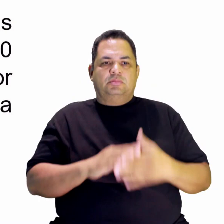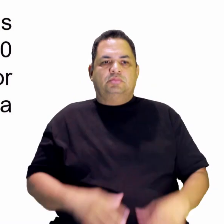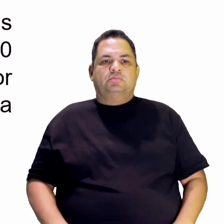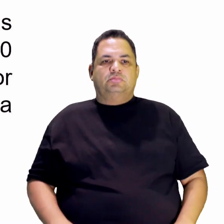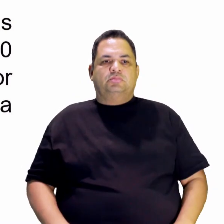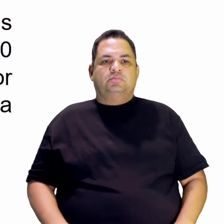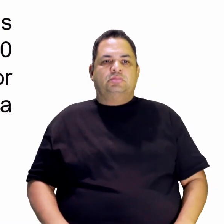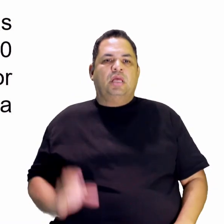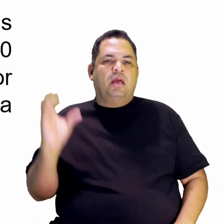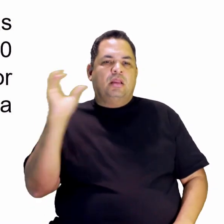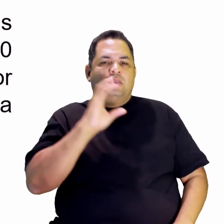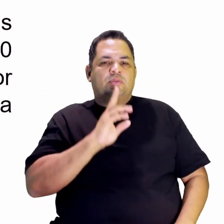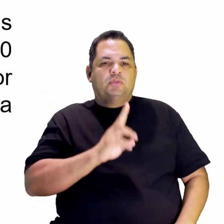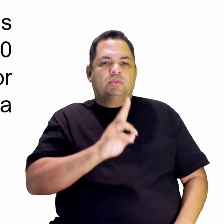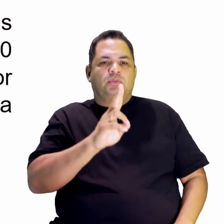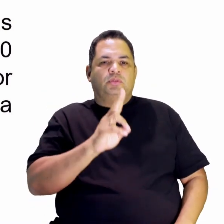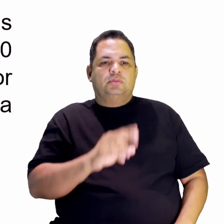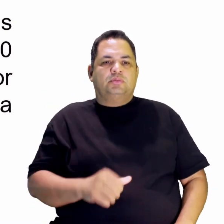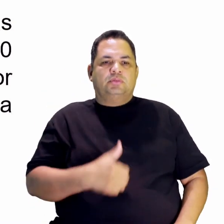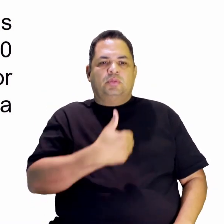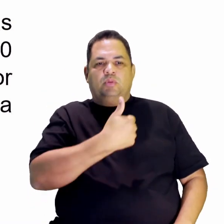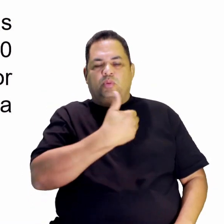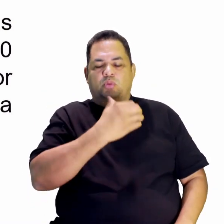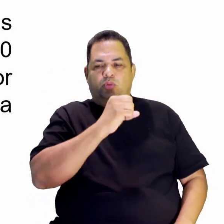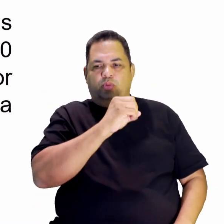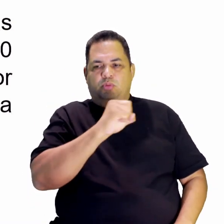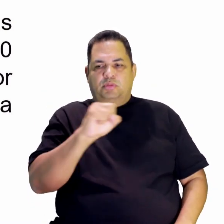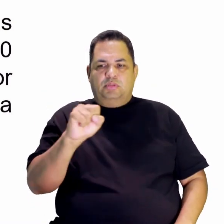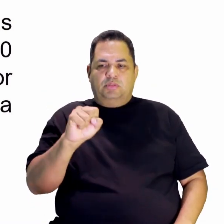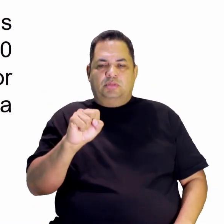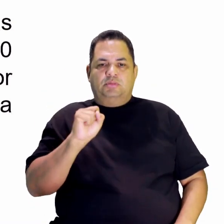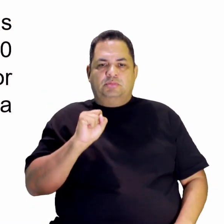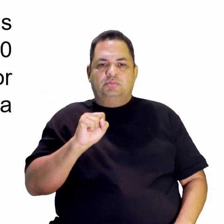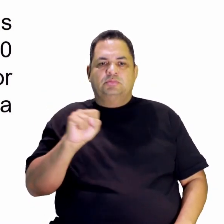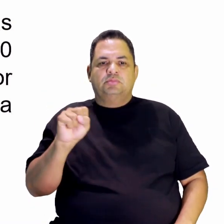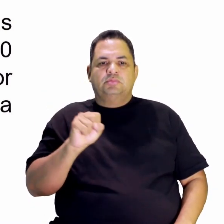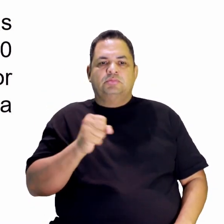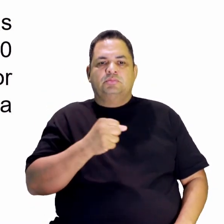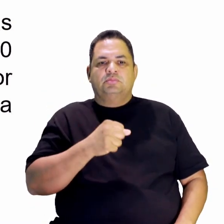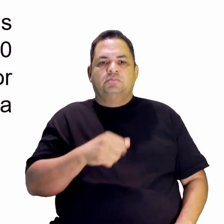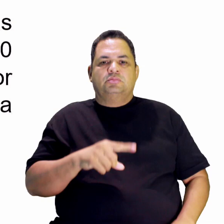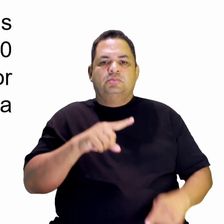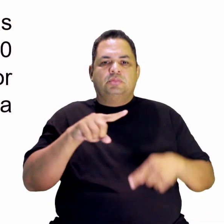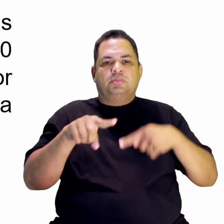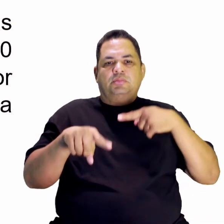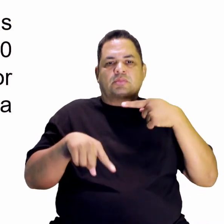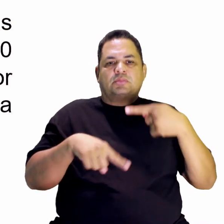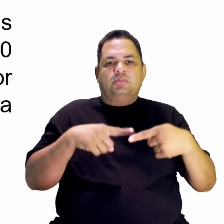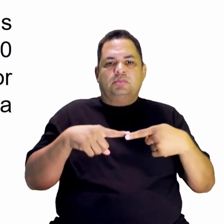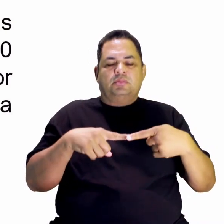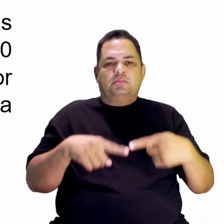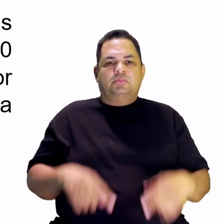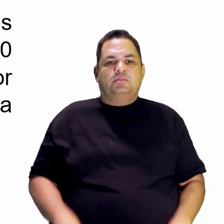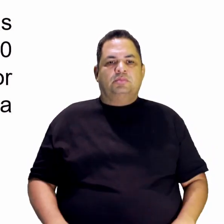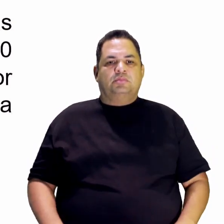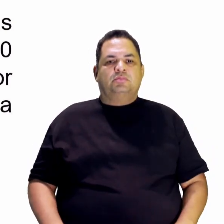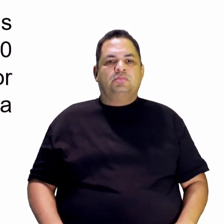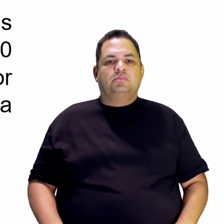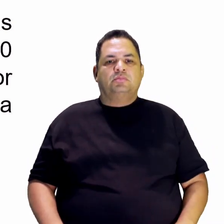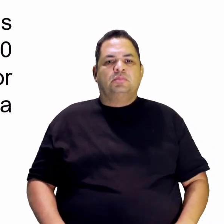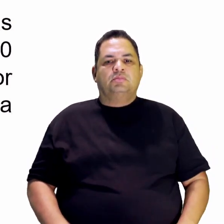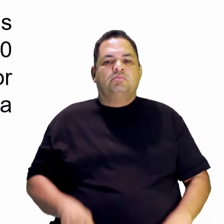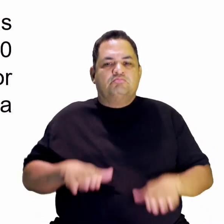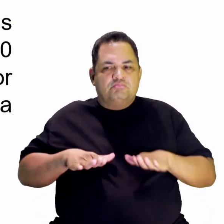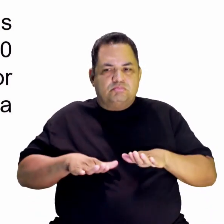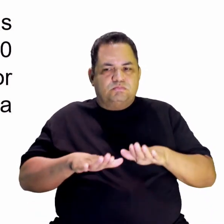é constante. Durante esses 80 segundos, a velocidade é constante, ó. Em seguida, ele já